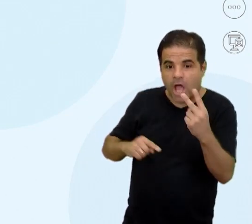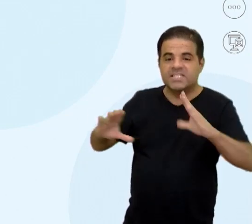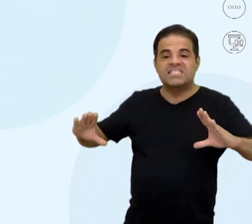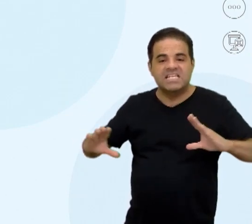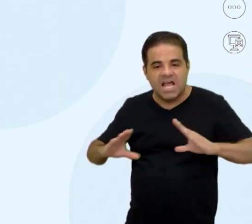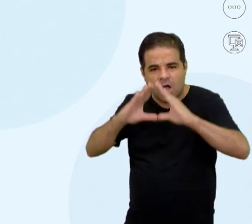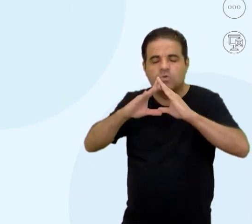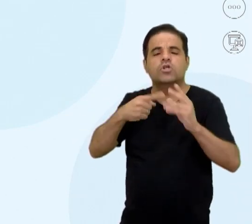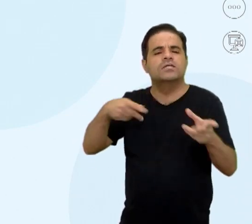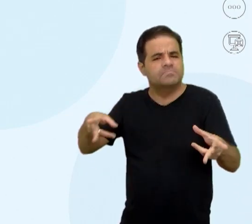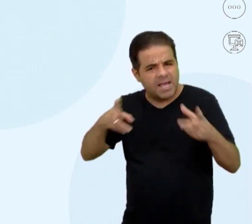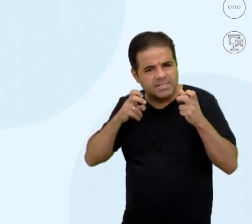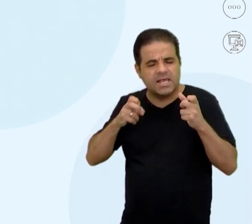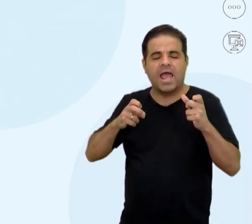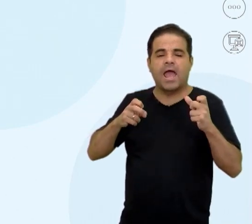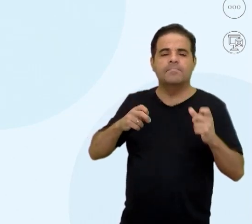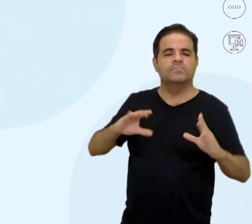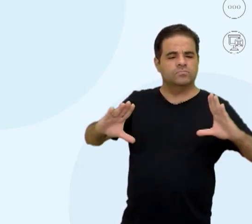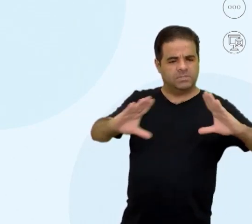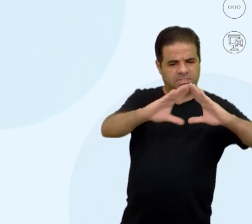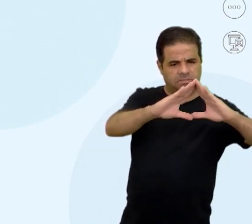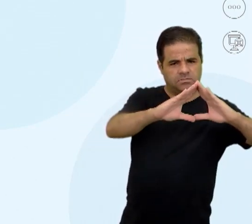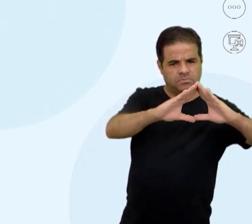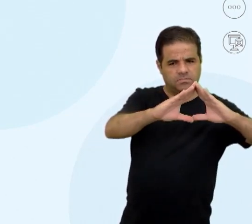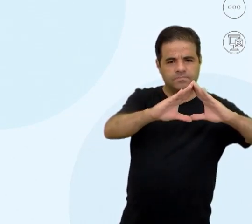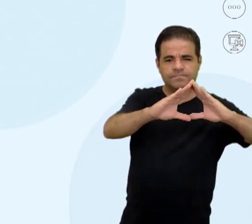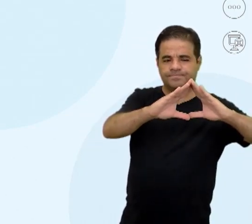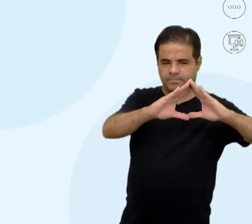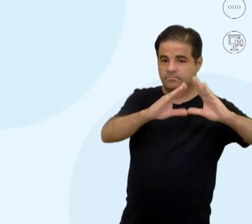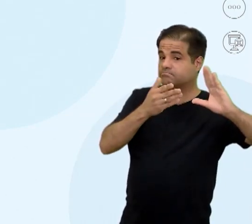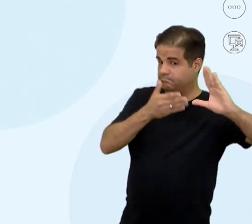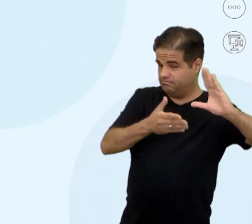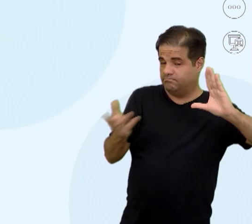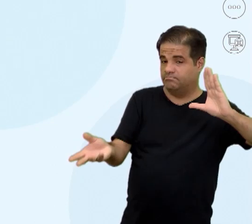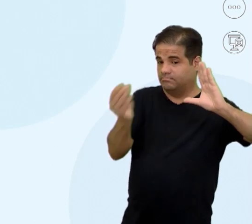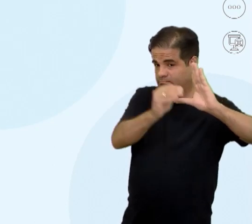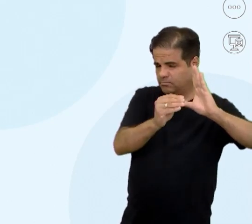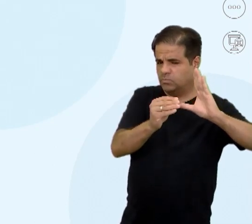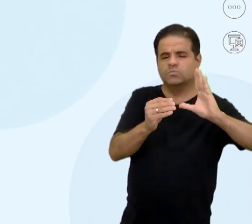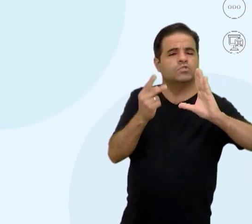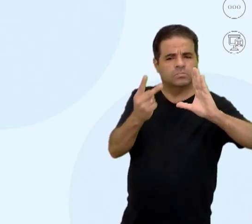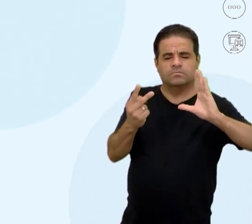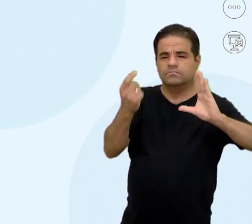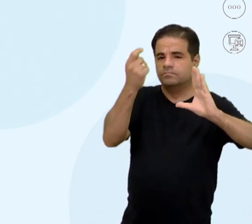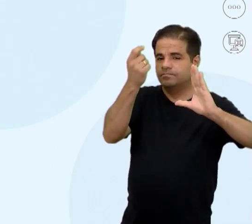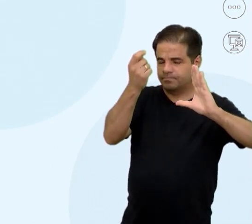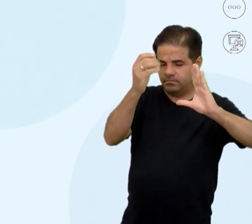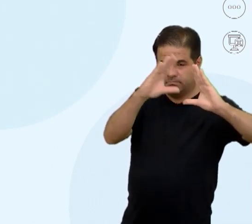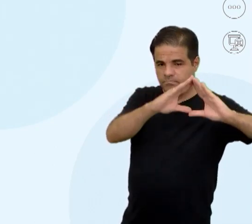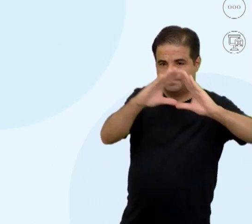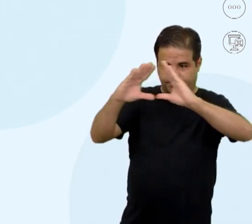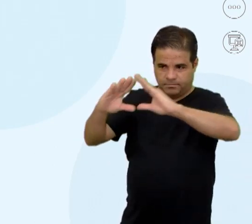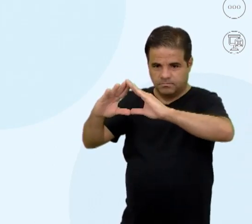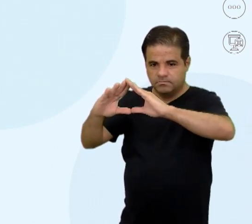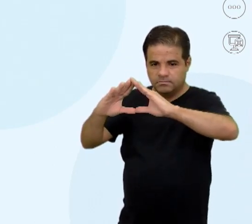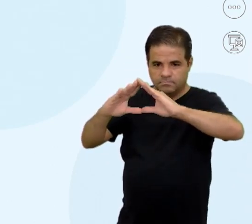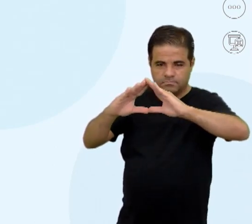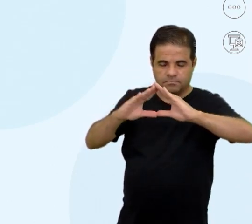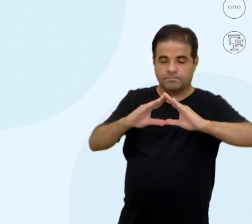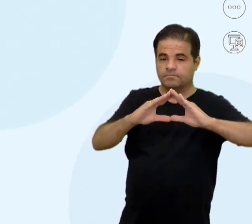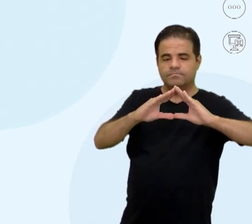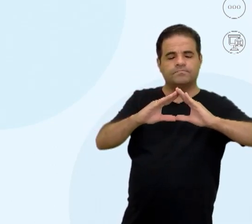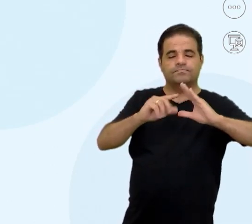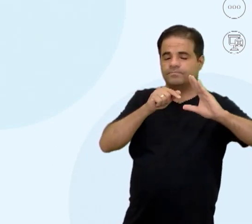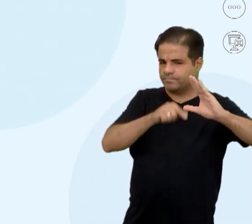gente percebe que os lados de um, né? Nesse caso, eu estou colocando dois iguaizinhos, né? Se os lados correspondentes de